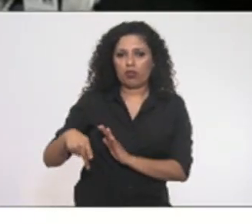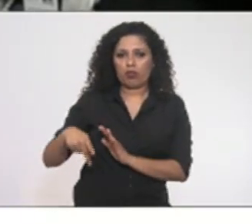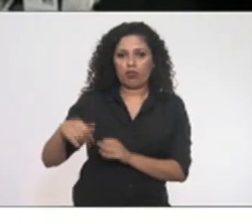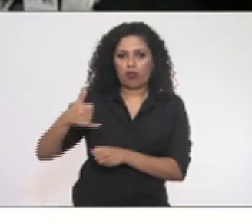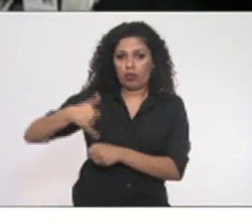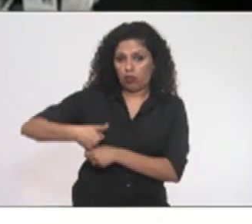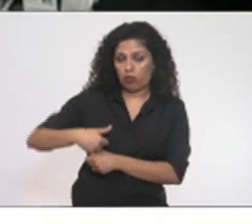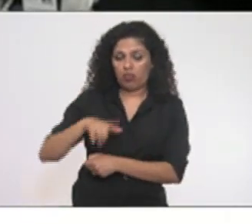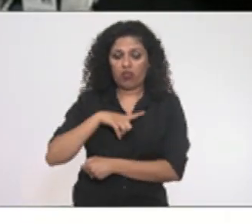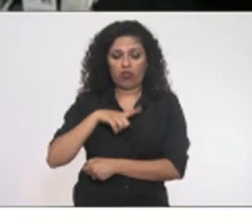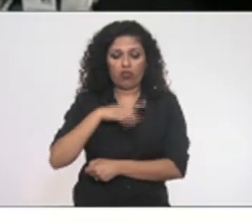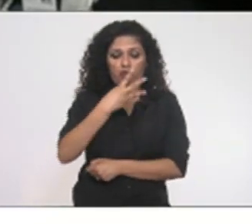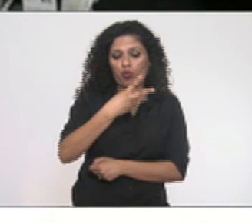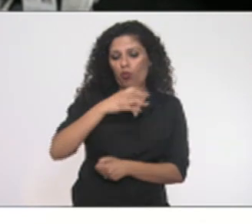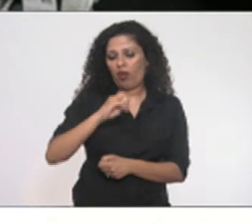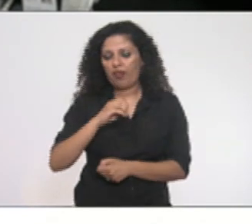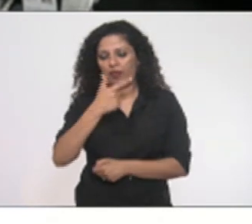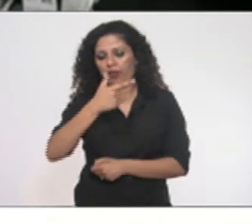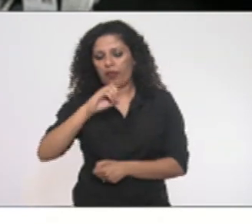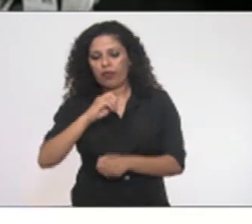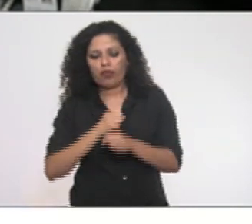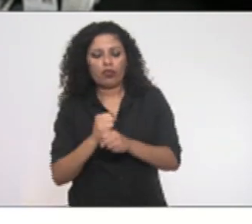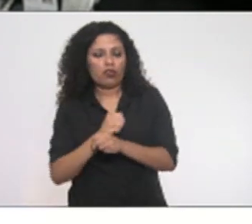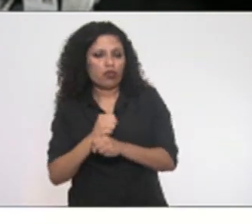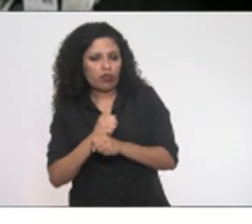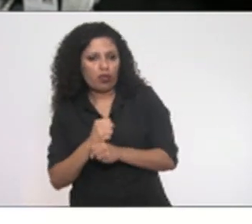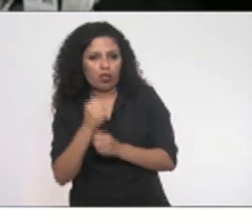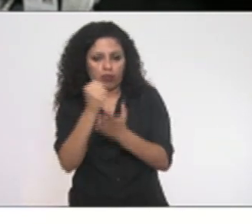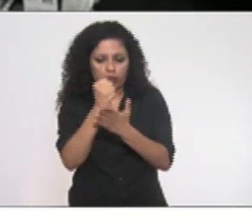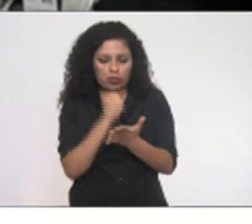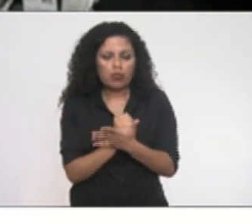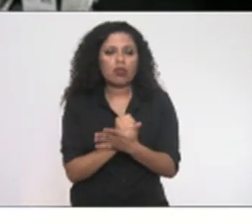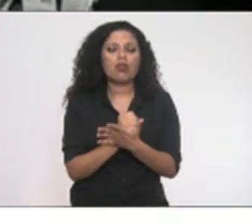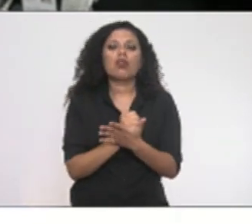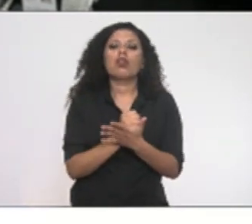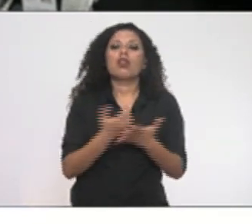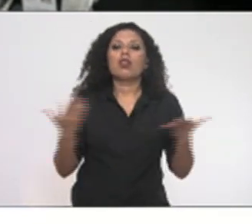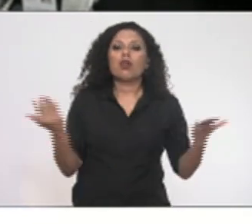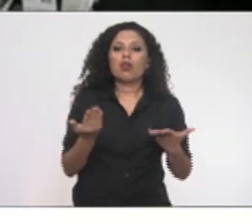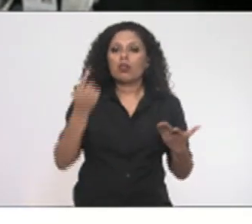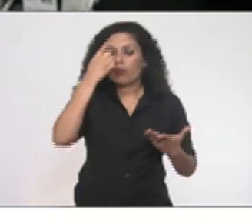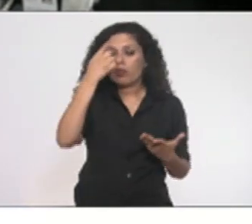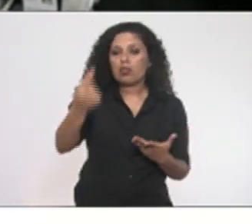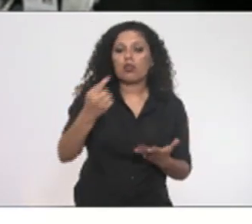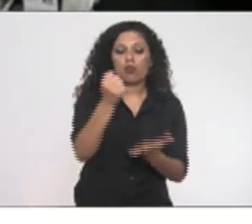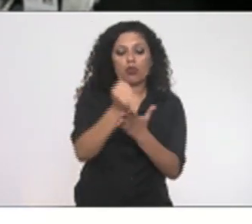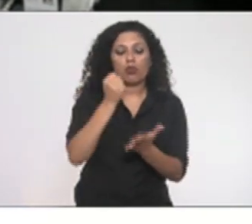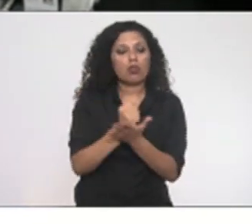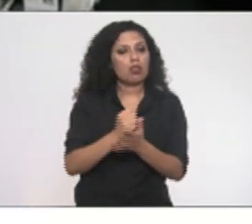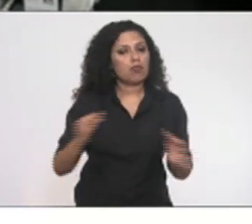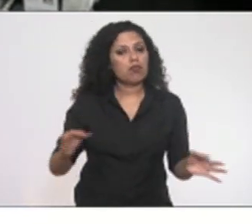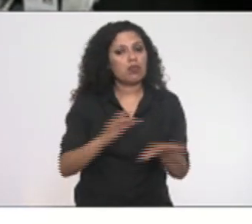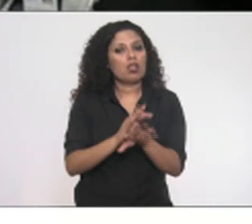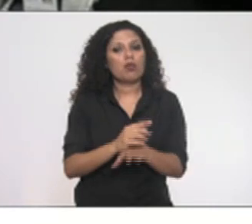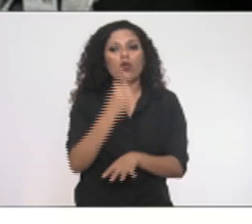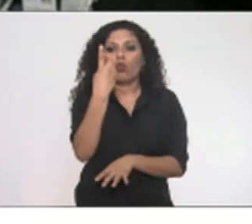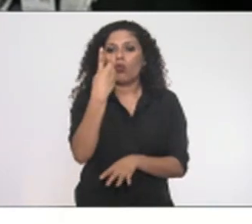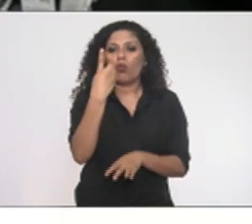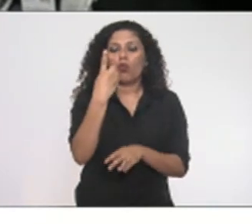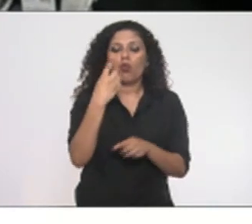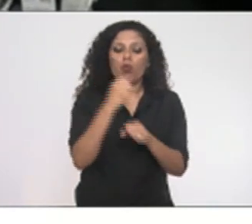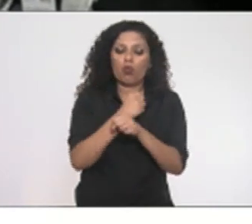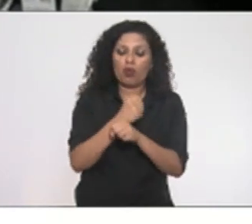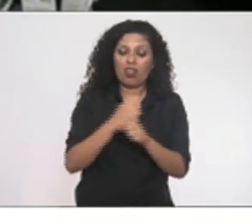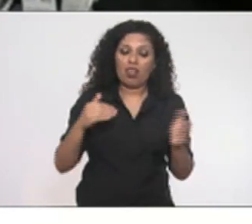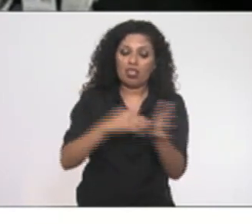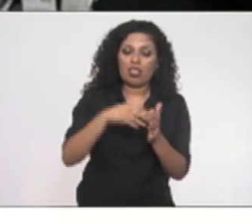anos. Então, é que esses contratos sejam a ideia para que tenha mais competição, que os contratos sejam de 1 ano, oferecidos até com 5 anos de antecedência